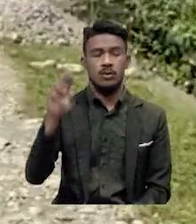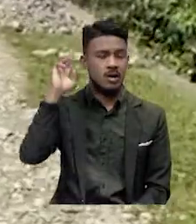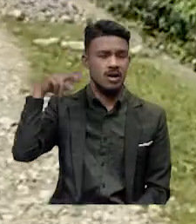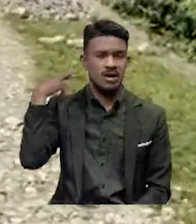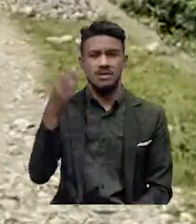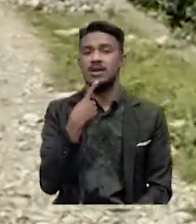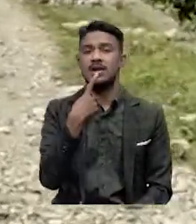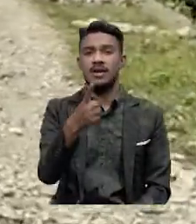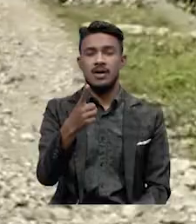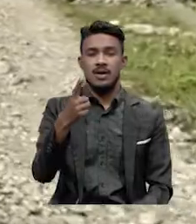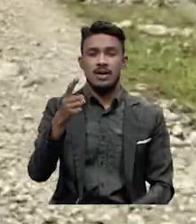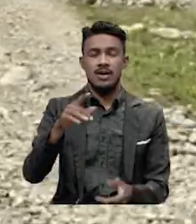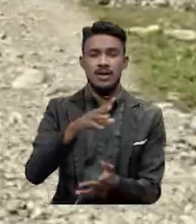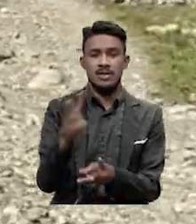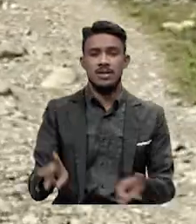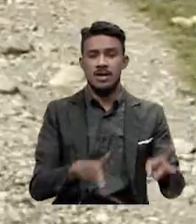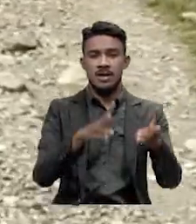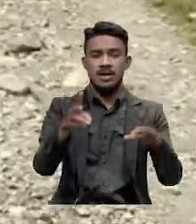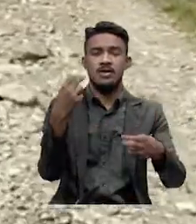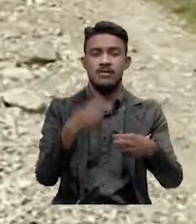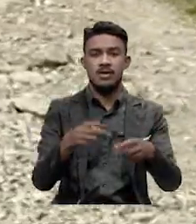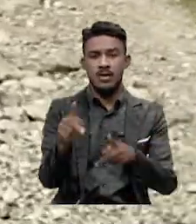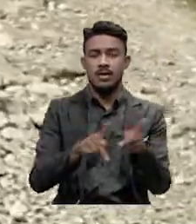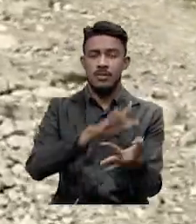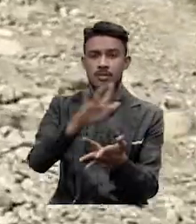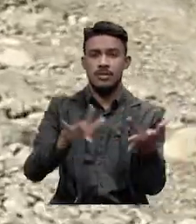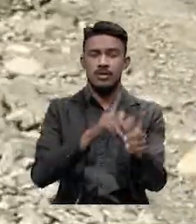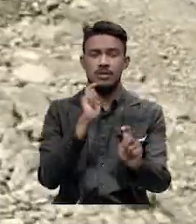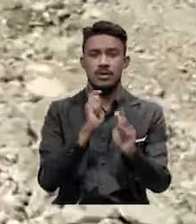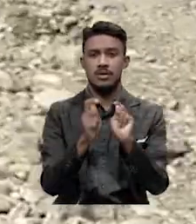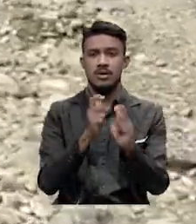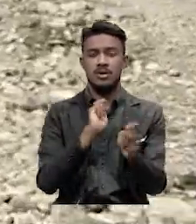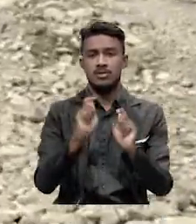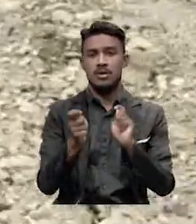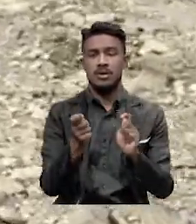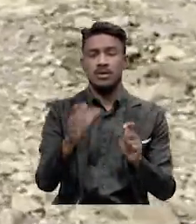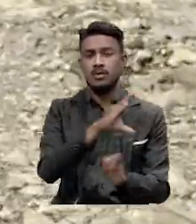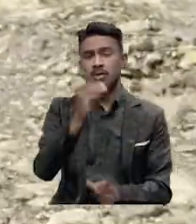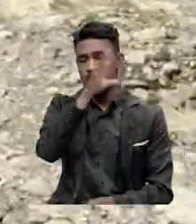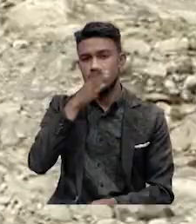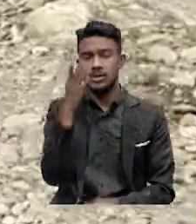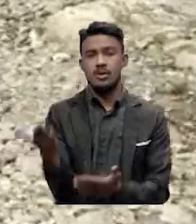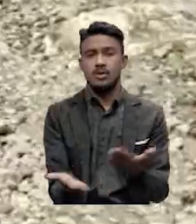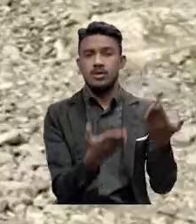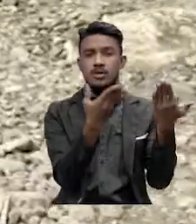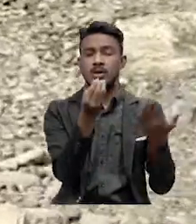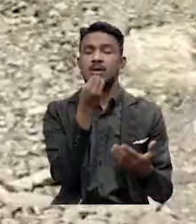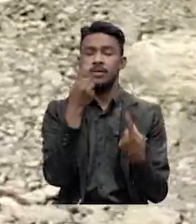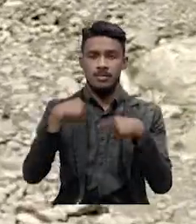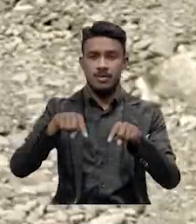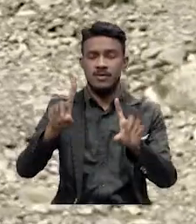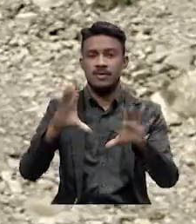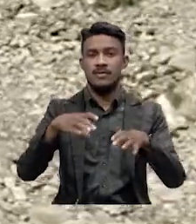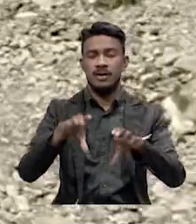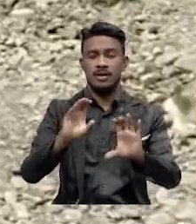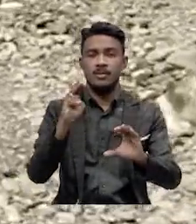ne, dificulta movimento transporte público. Nomos agricultor nebelori sirne produto local, bafaan iha mercado Ainaru Vila.